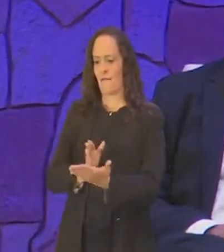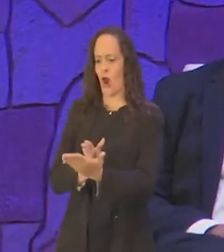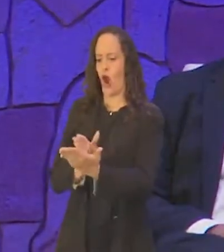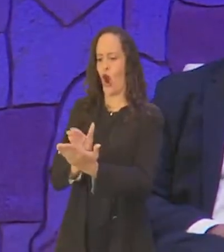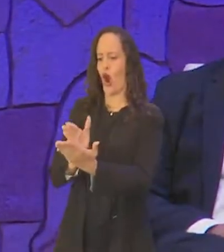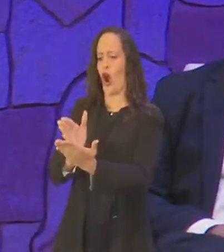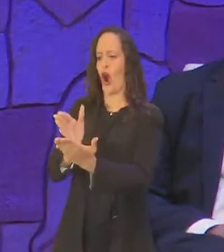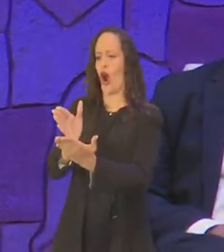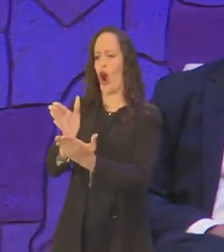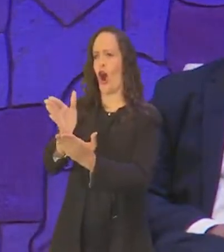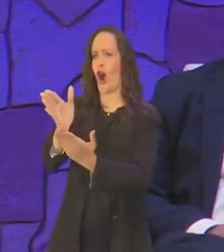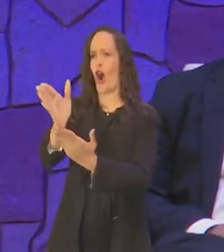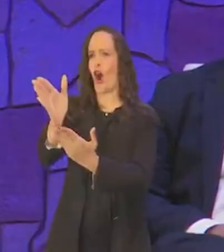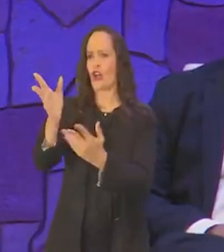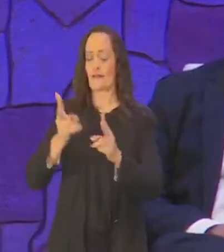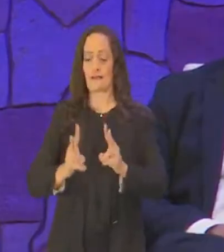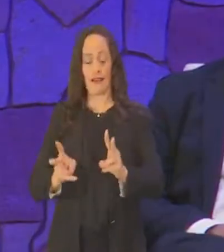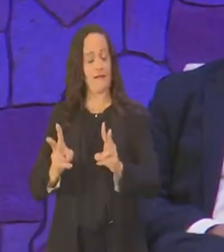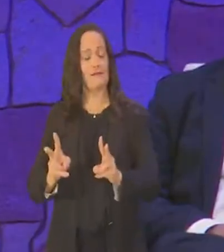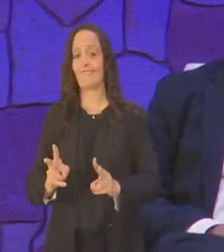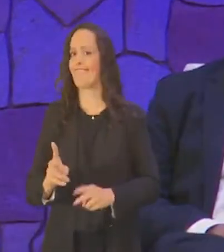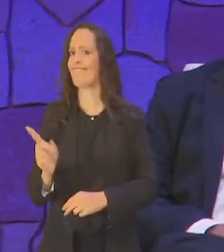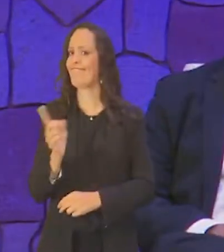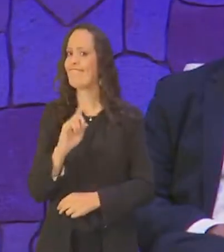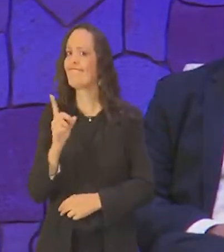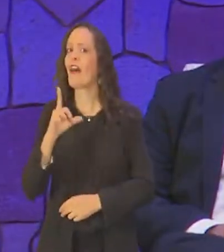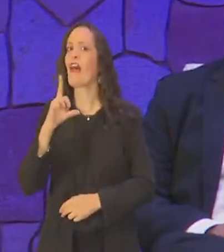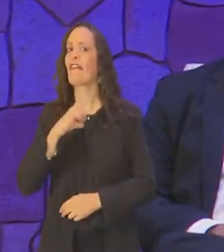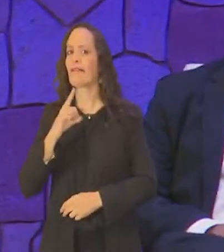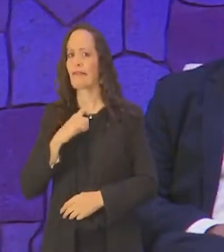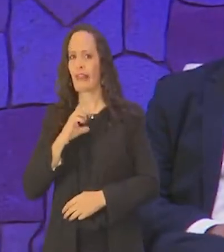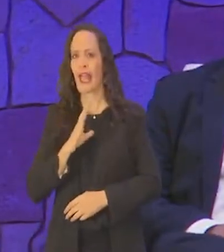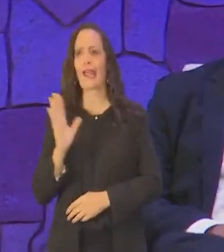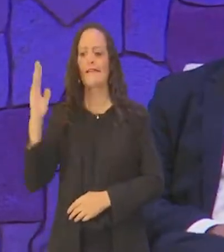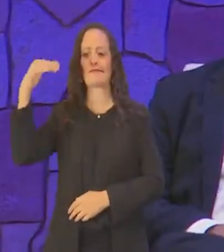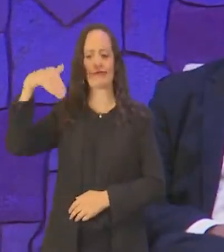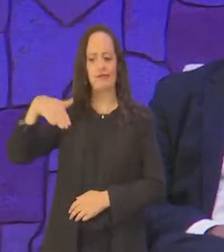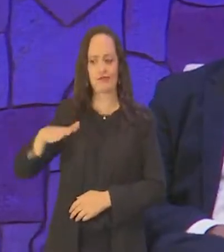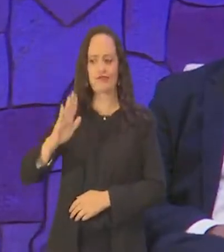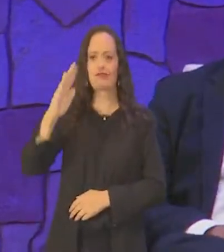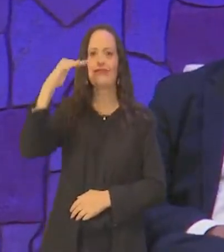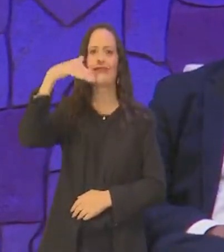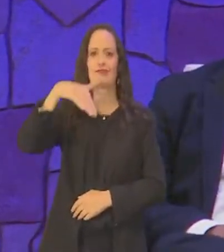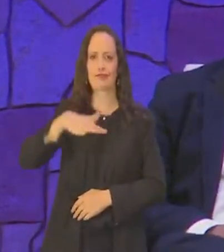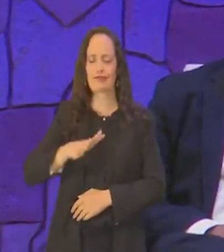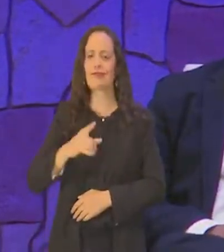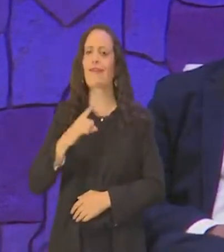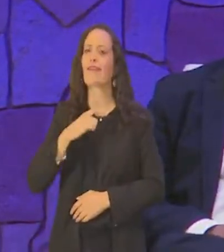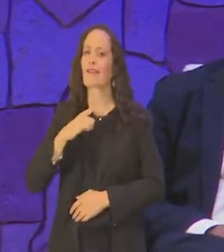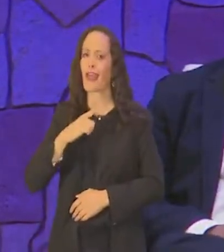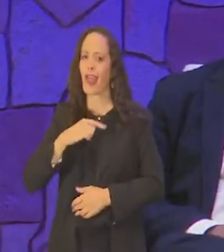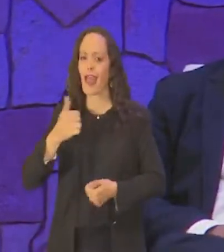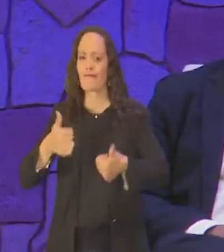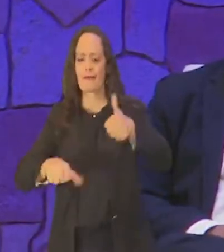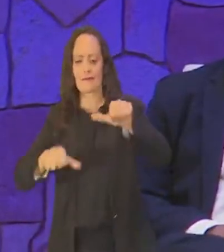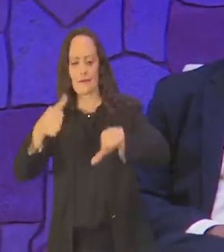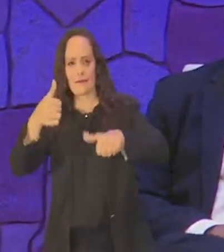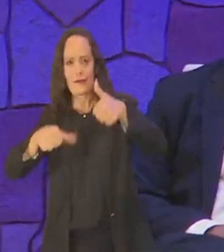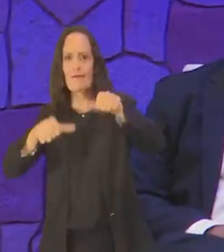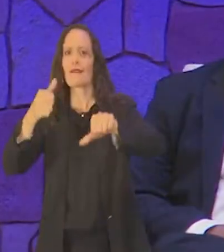Nós passamos por altos e baixos. E certamente, neste primeiro ano